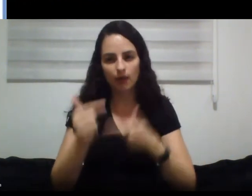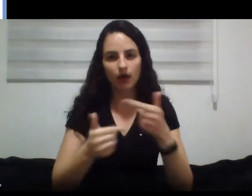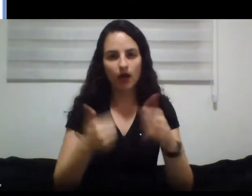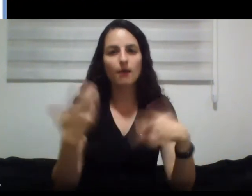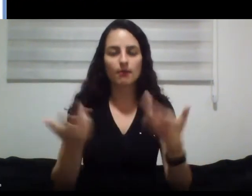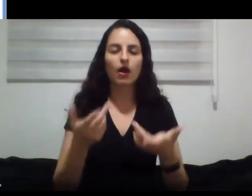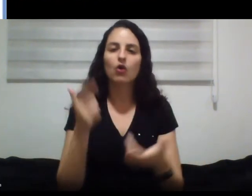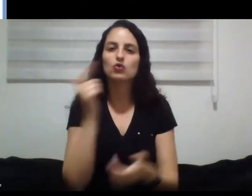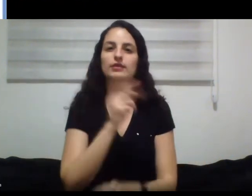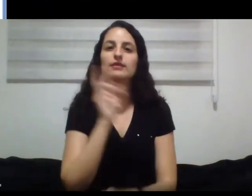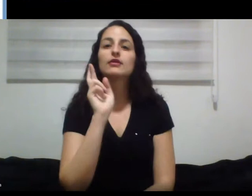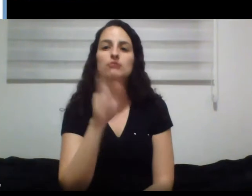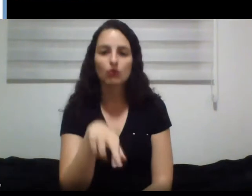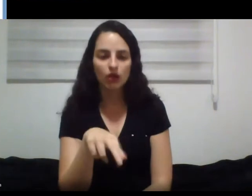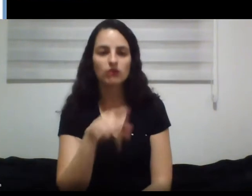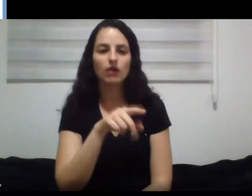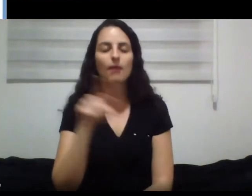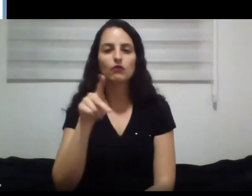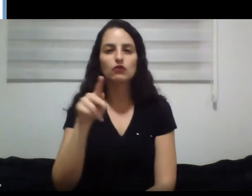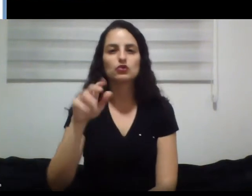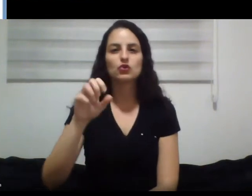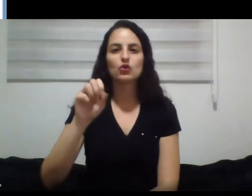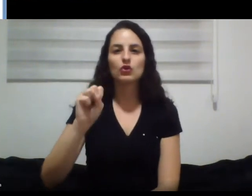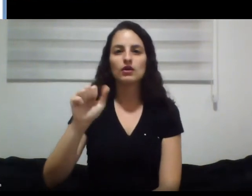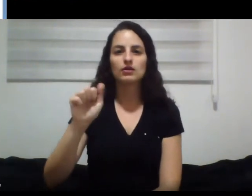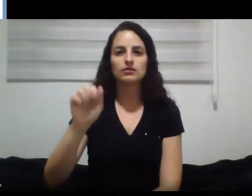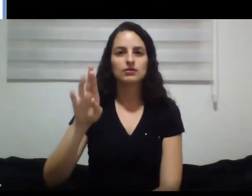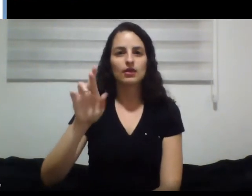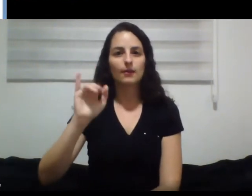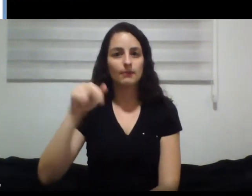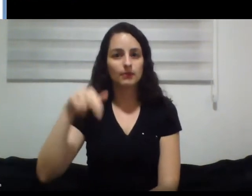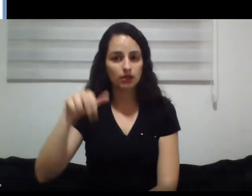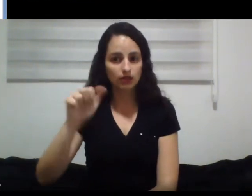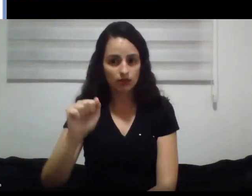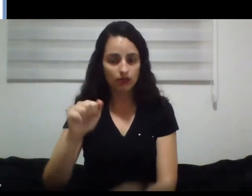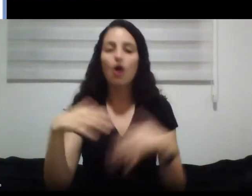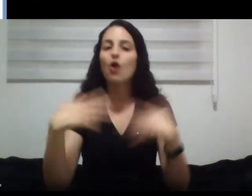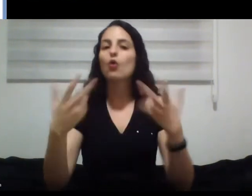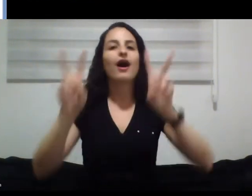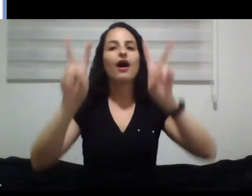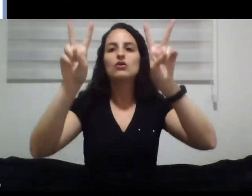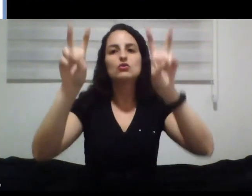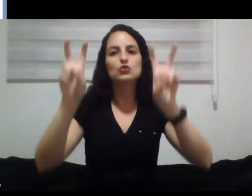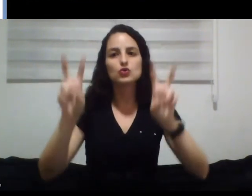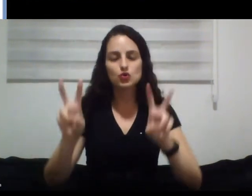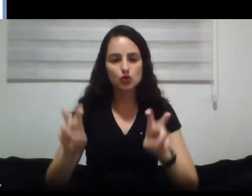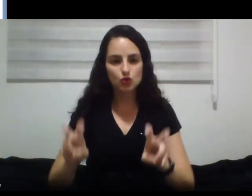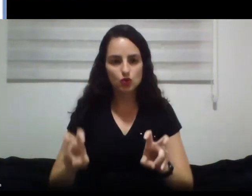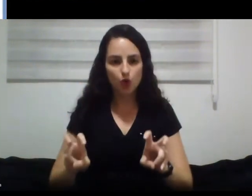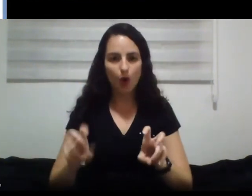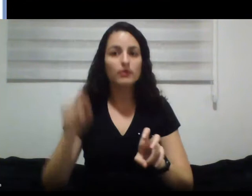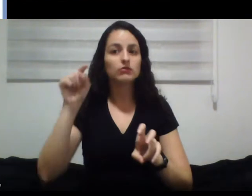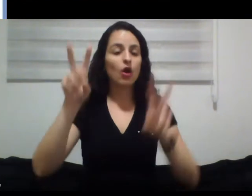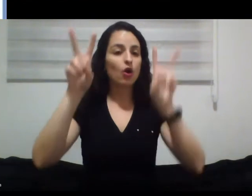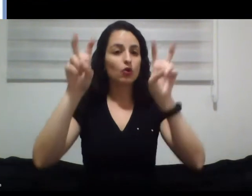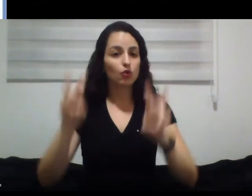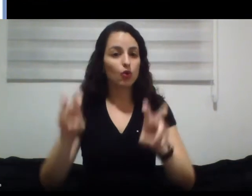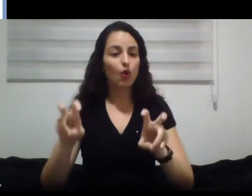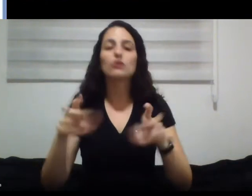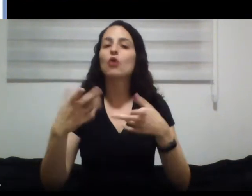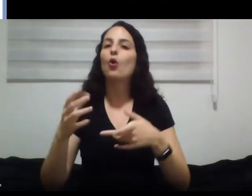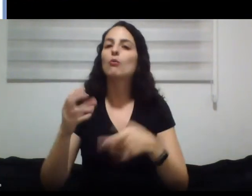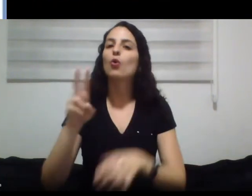Em especial a aba Docência Online, lá tem uma seção de planejamento de disciplina, planejamento de atividade